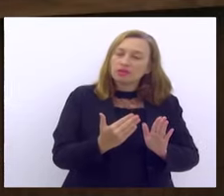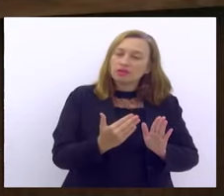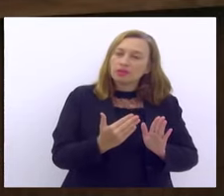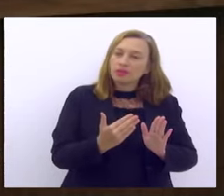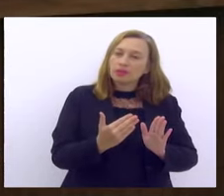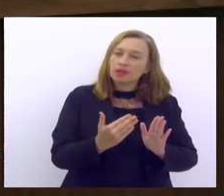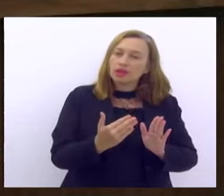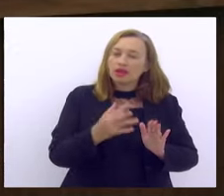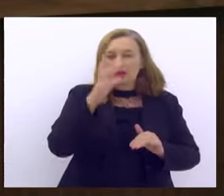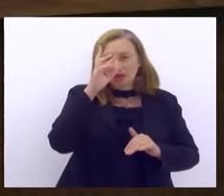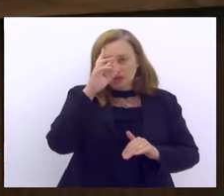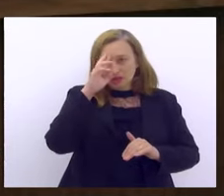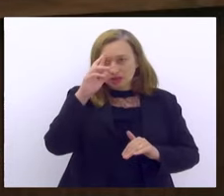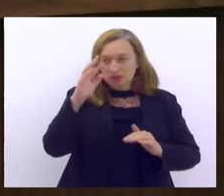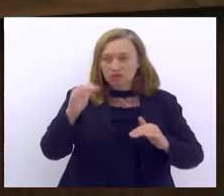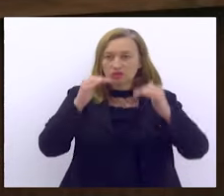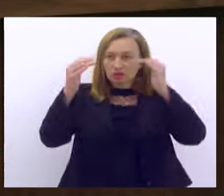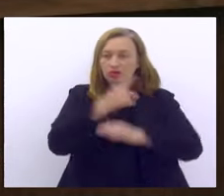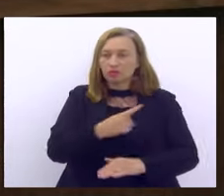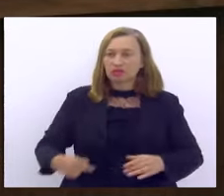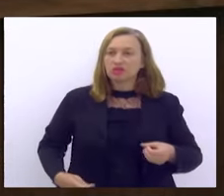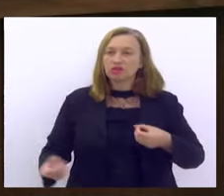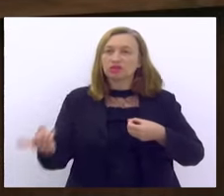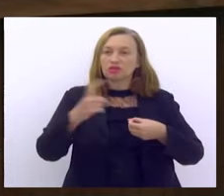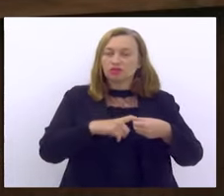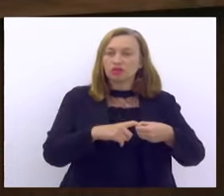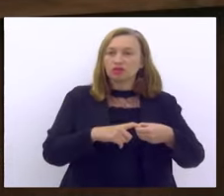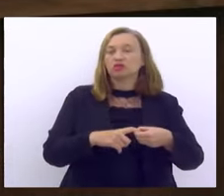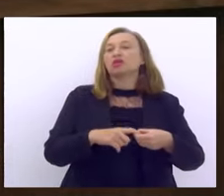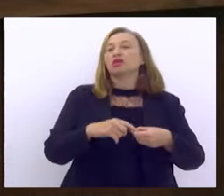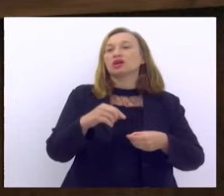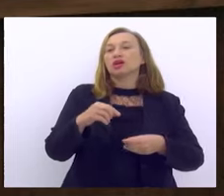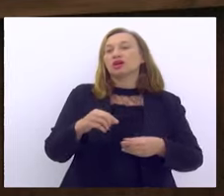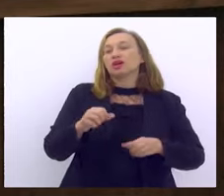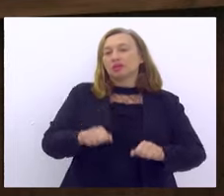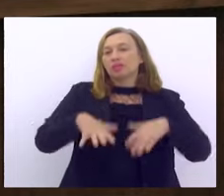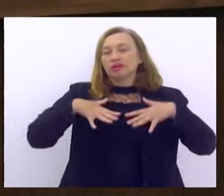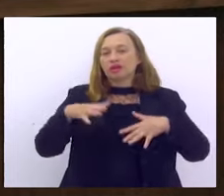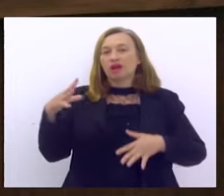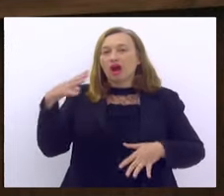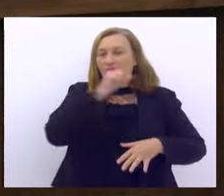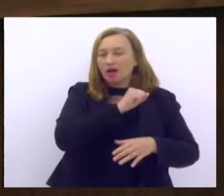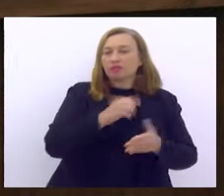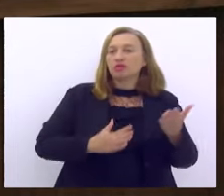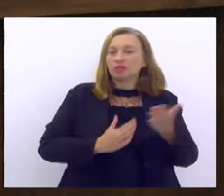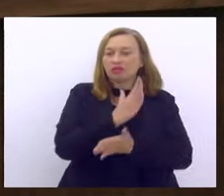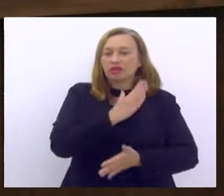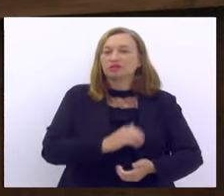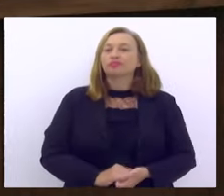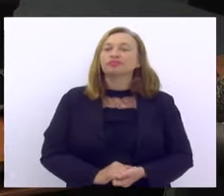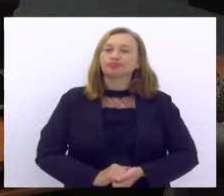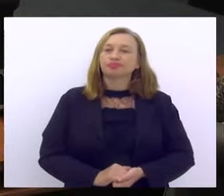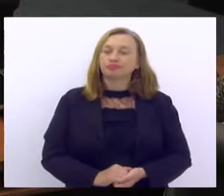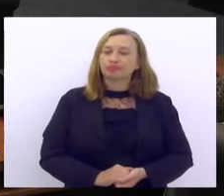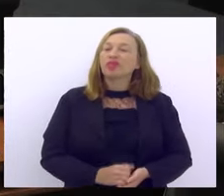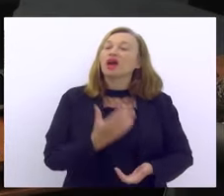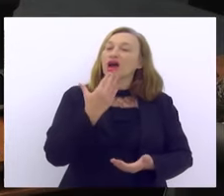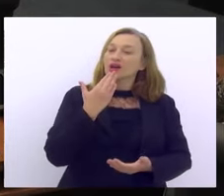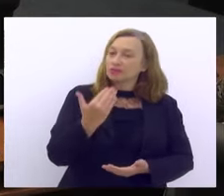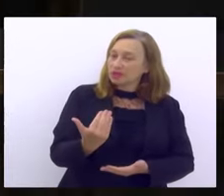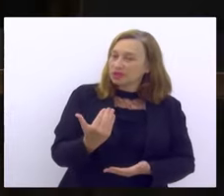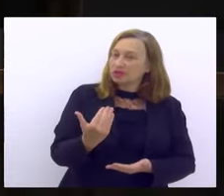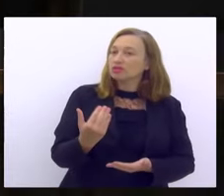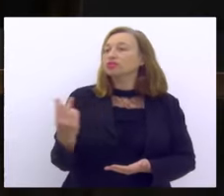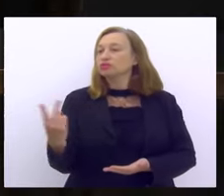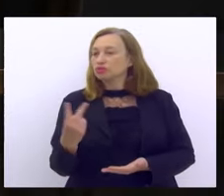que Vossa Excelência defira que o projeto volte a plenário tão logo para que seja aprovado aqui pelo plenário da Assembleia. Obrigado, presidente. Deferido o pedido de